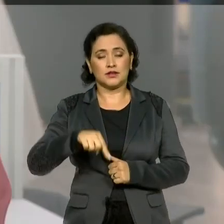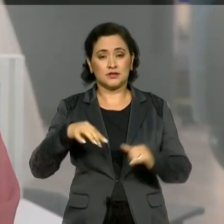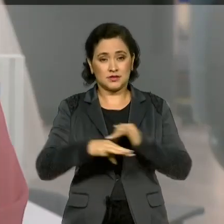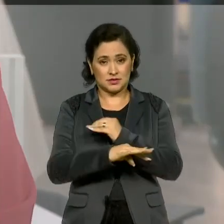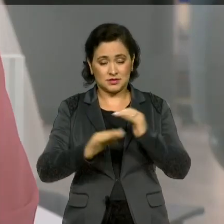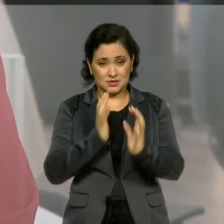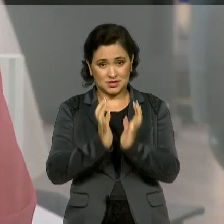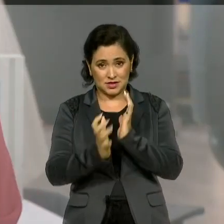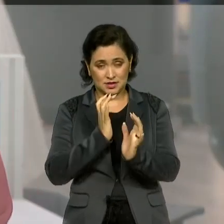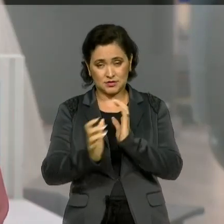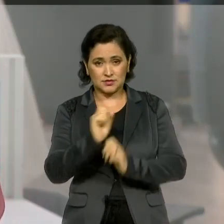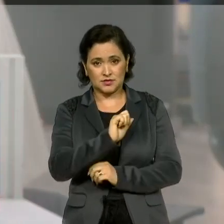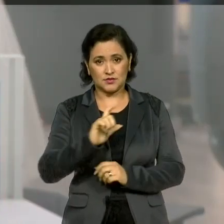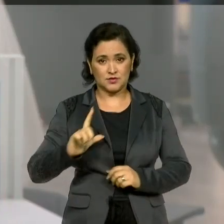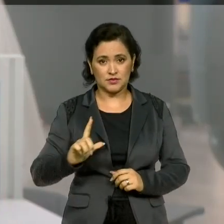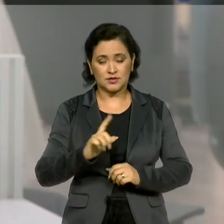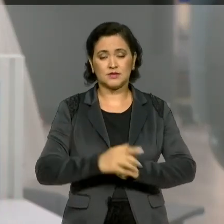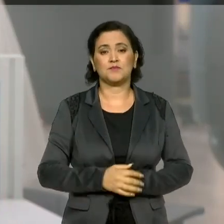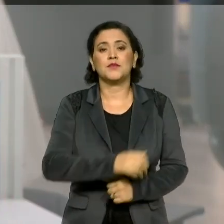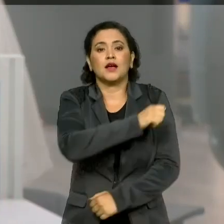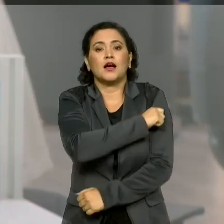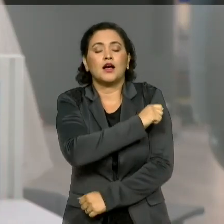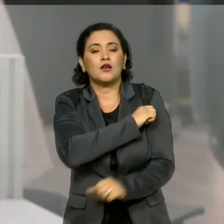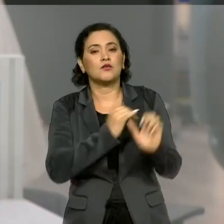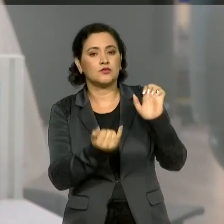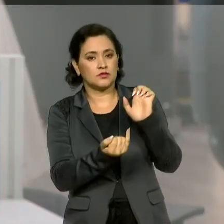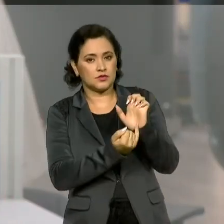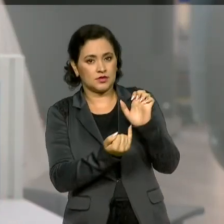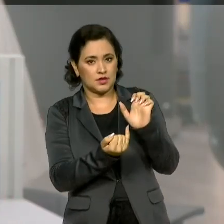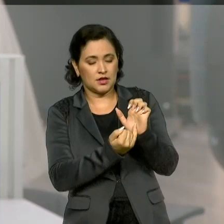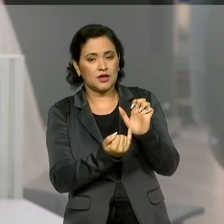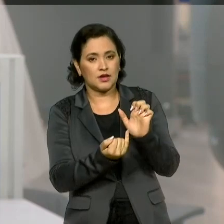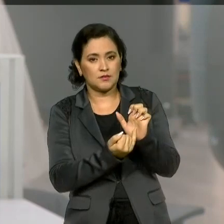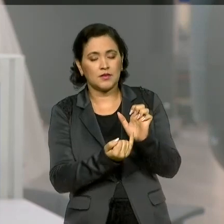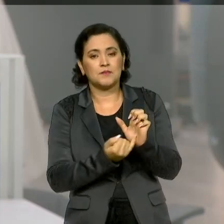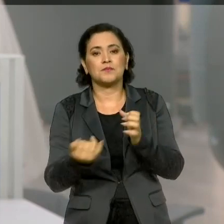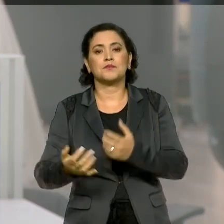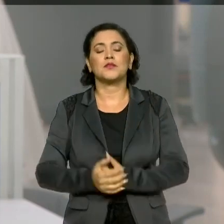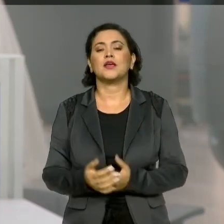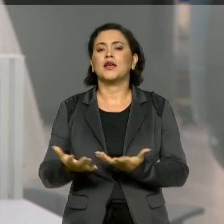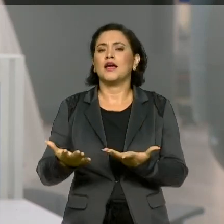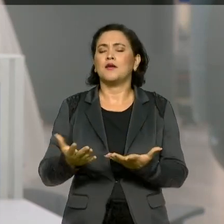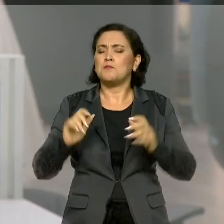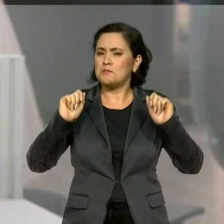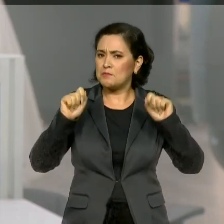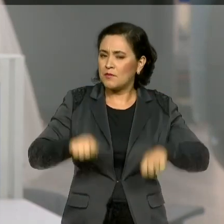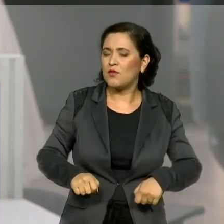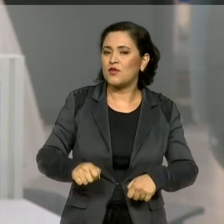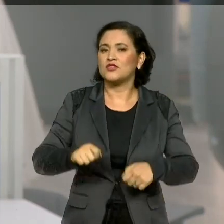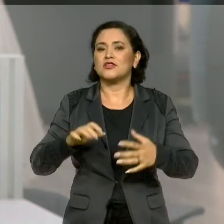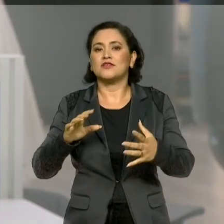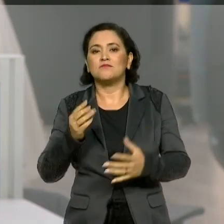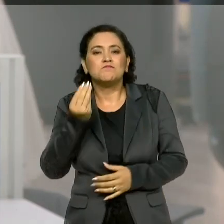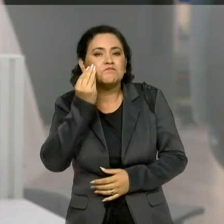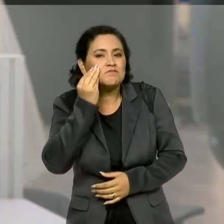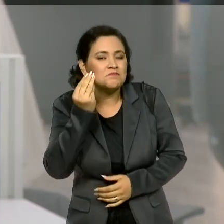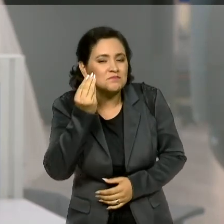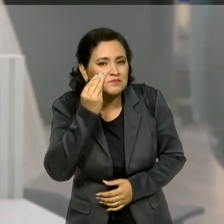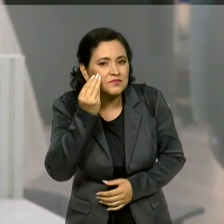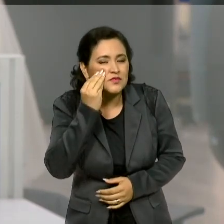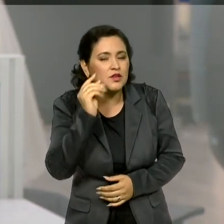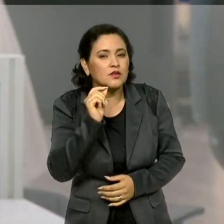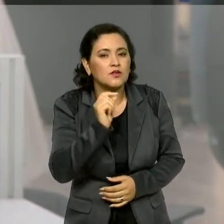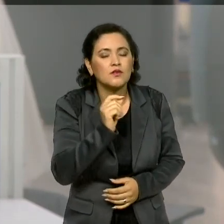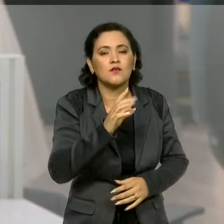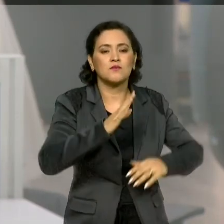alunos do Instituto Estadual de Educação Ciência e Tecnologia o iema tiveram a oportunidade de ver de perto os itens